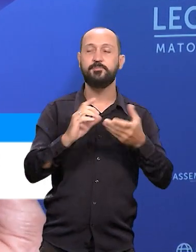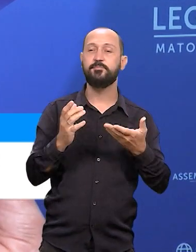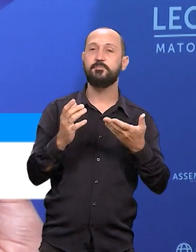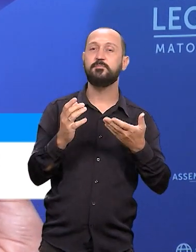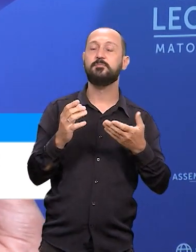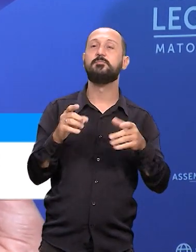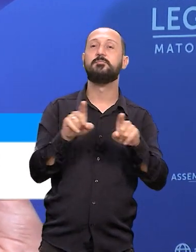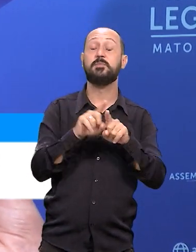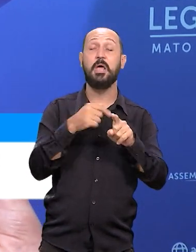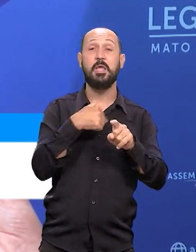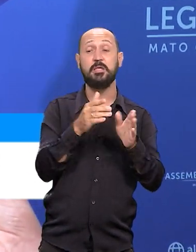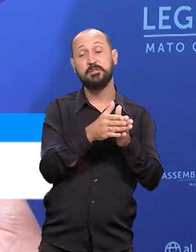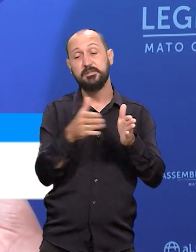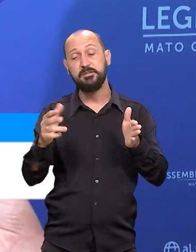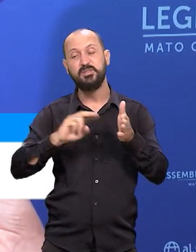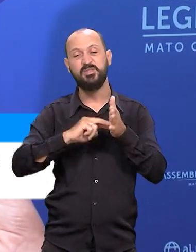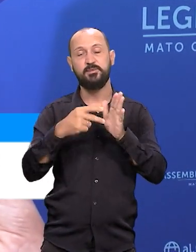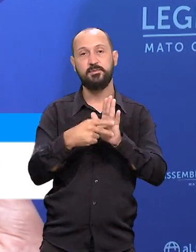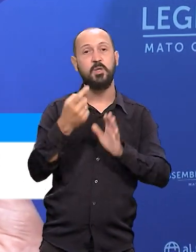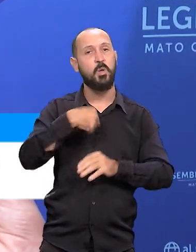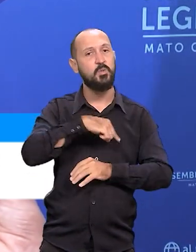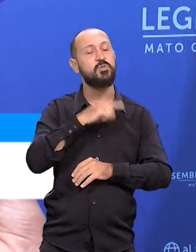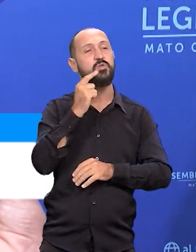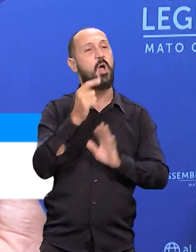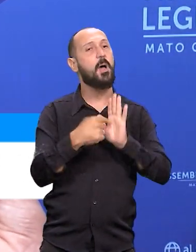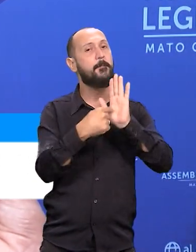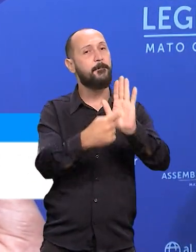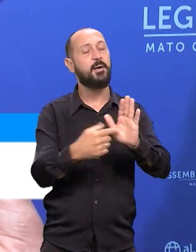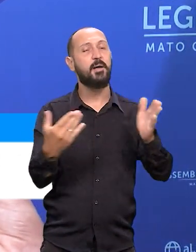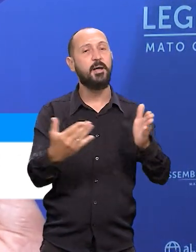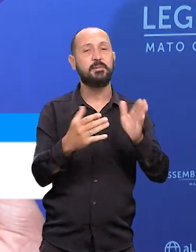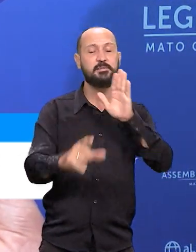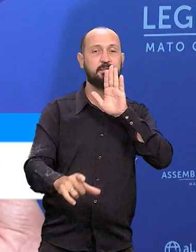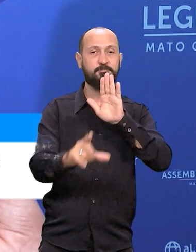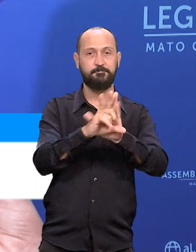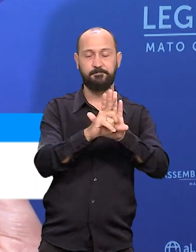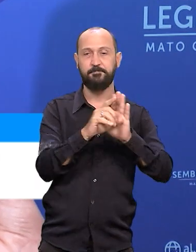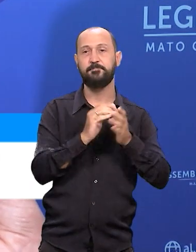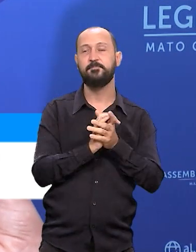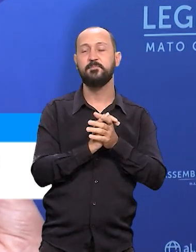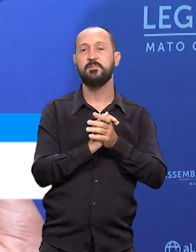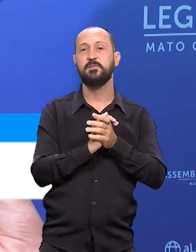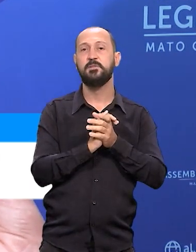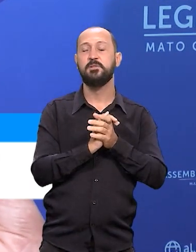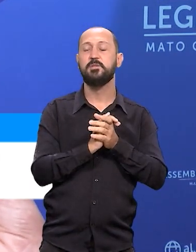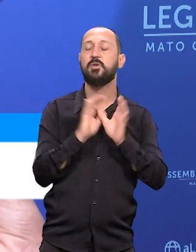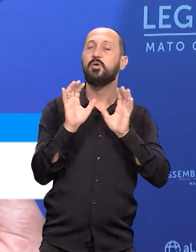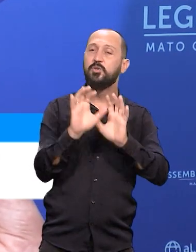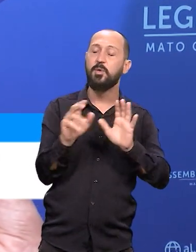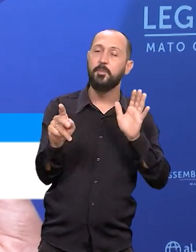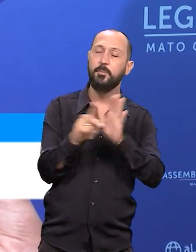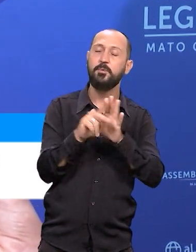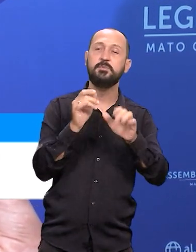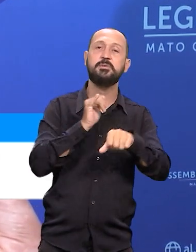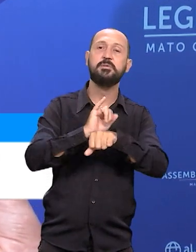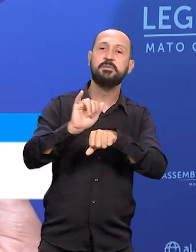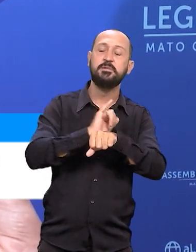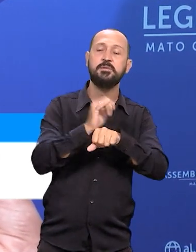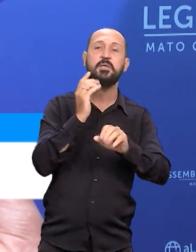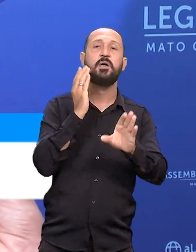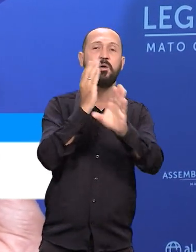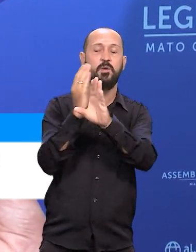nossos agentes comunitários. Então é nesse sentido que nós apresentamos essa lei, que cria